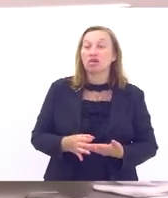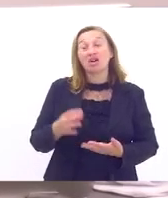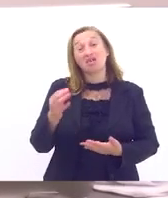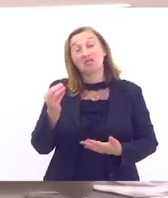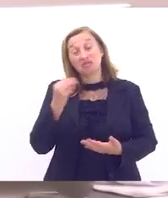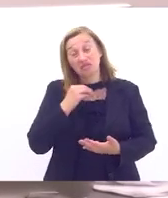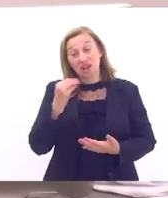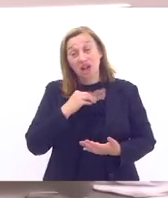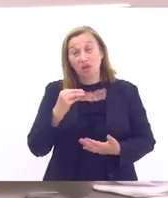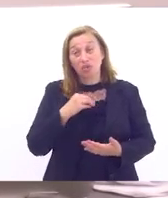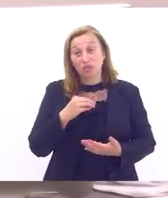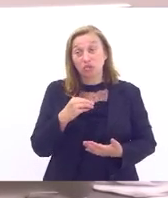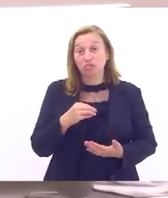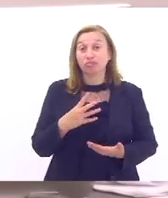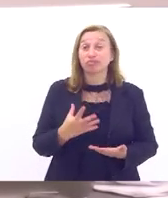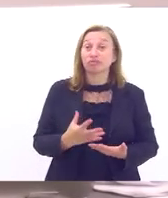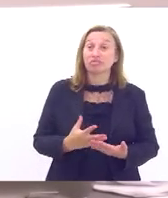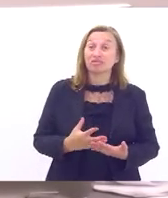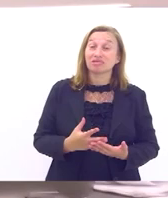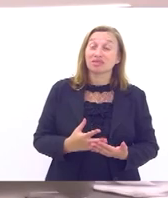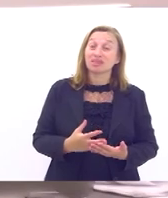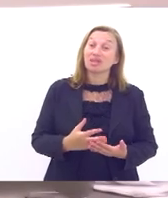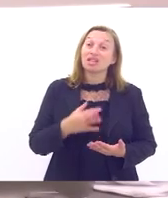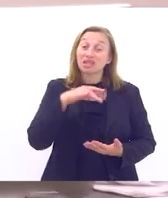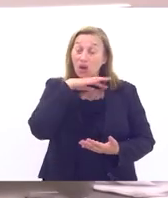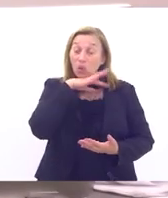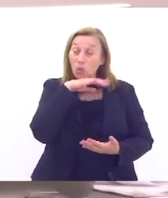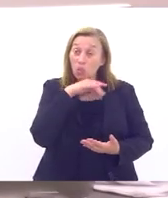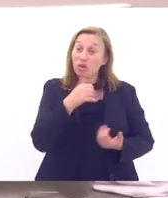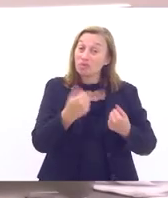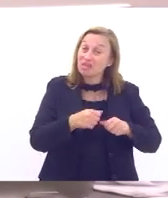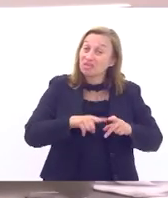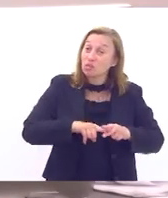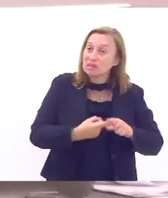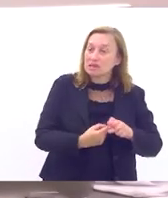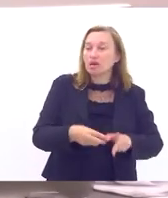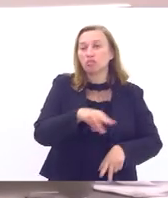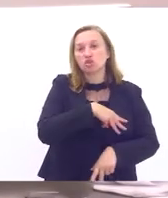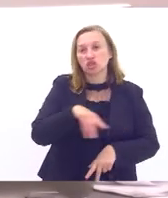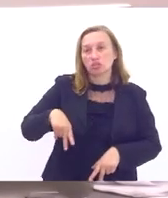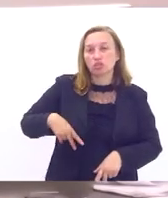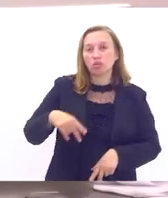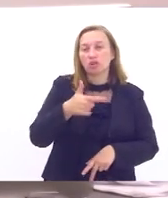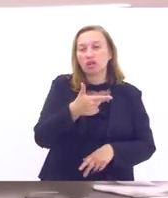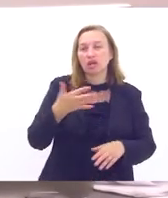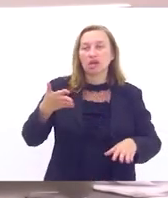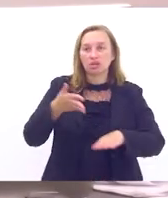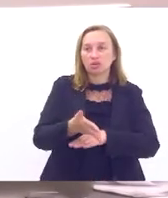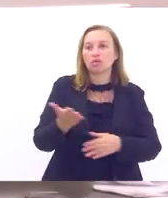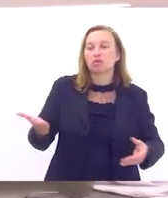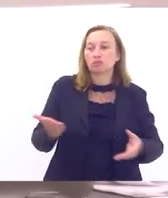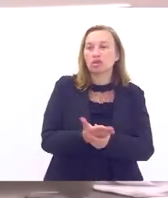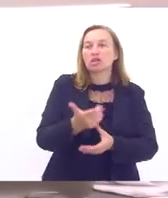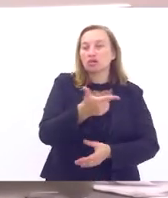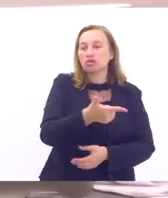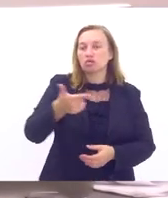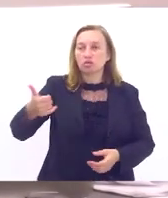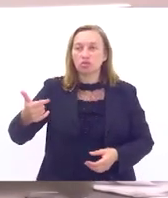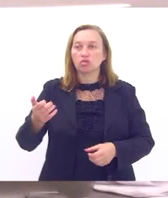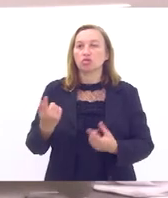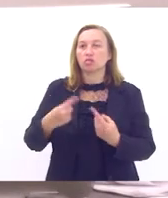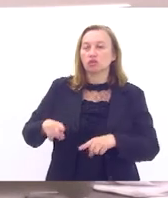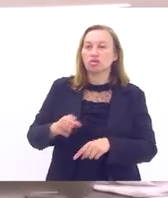não é de hoje, há muitos anos, e, em função disso, o Ministério Público entrou em 2012 com uma ação civil pública contra o Estado do Rio de